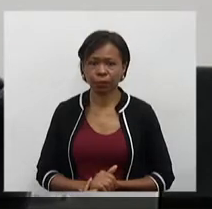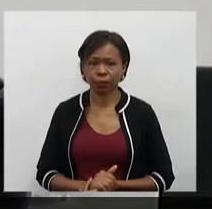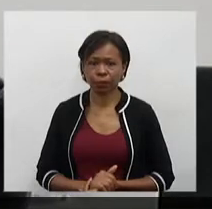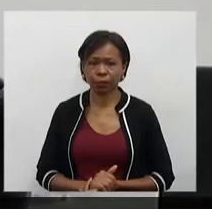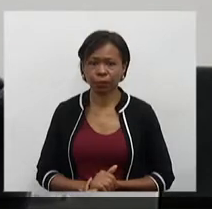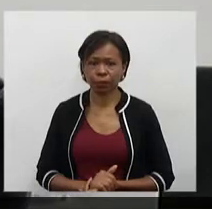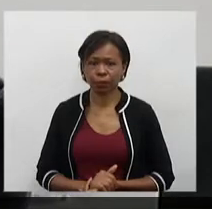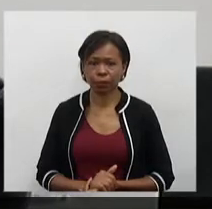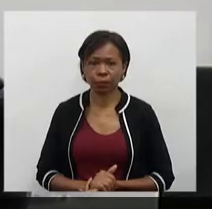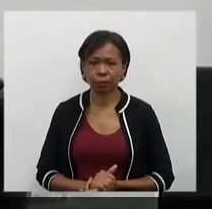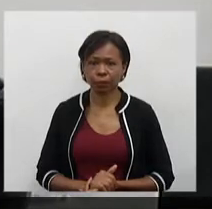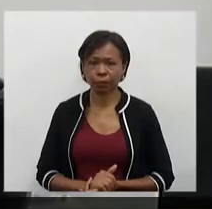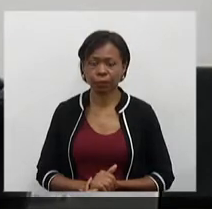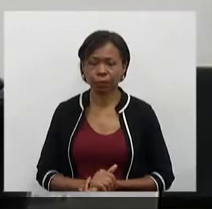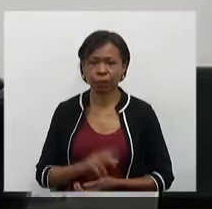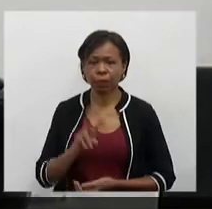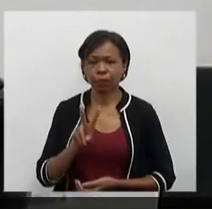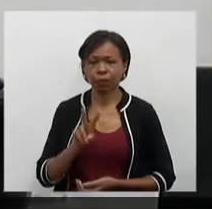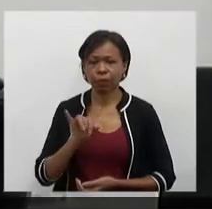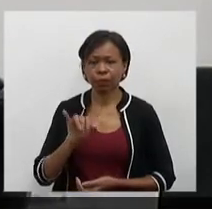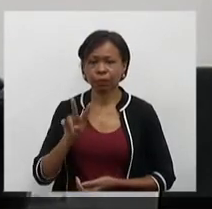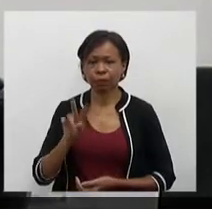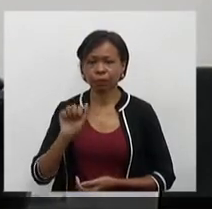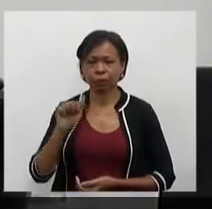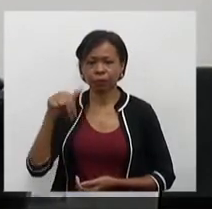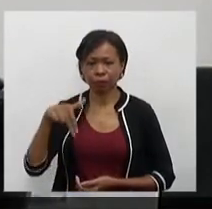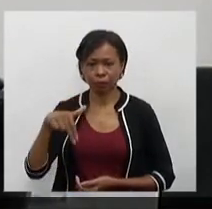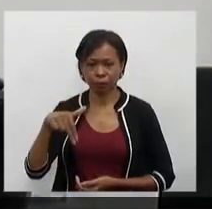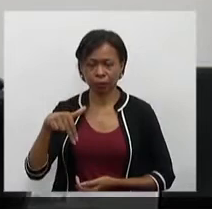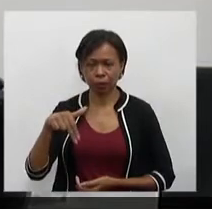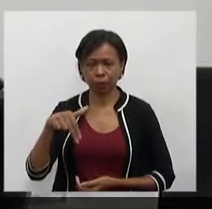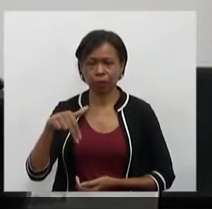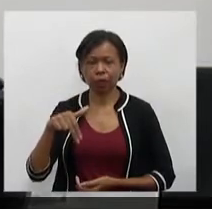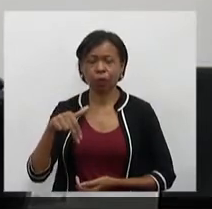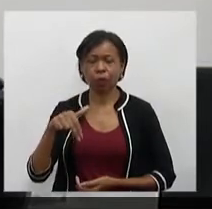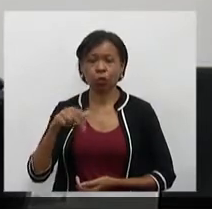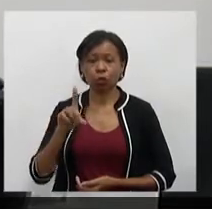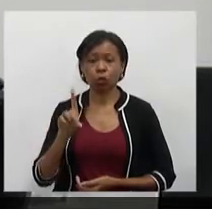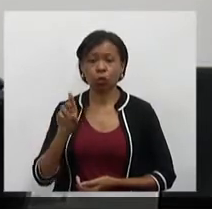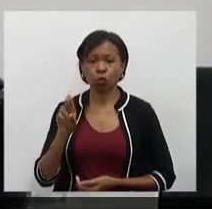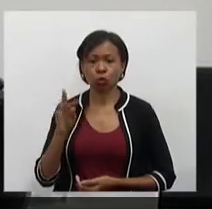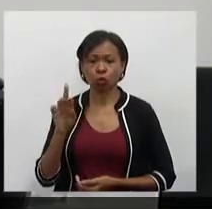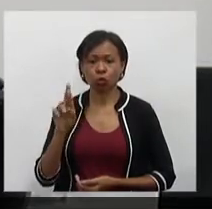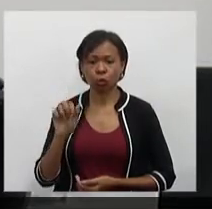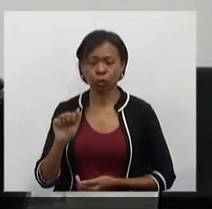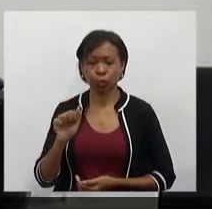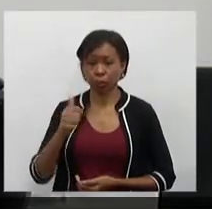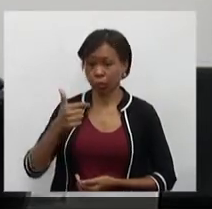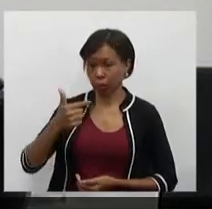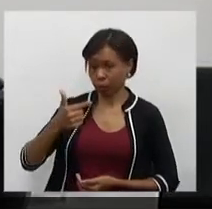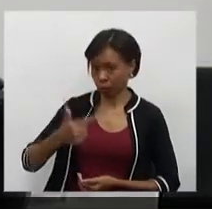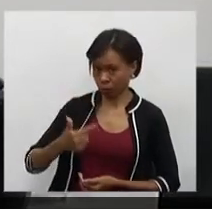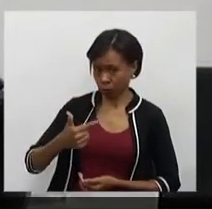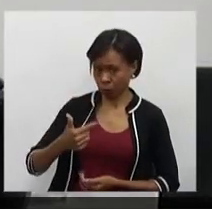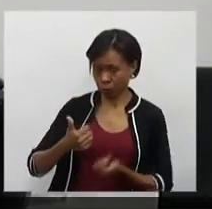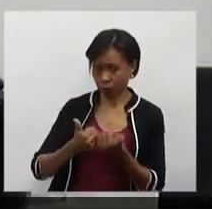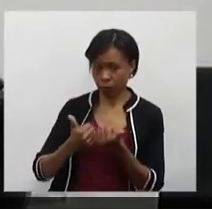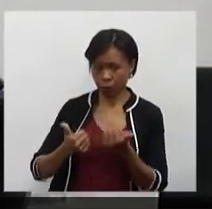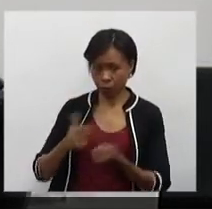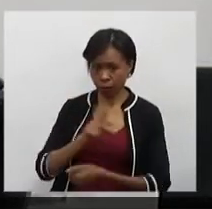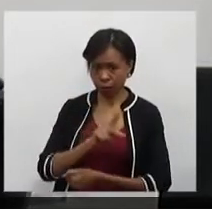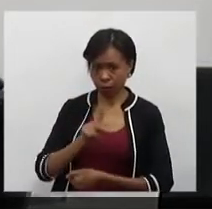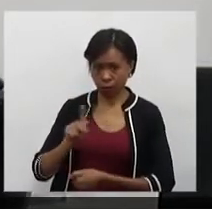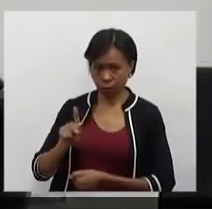Tá. Vivian Goulart Dutra, segunda vice-presidente da Comissão de Defesa dos Direitos da Pessoa